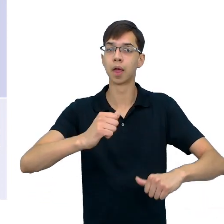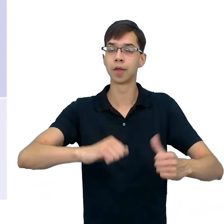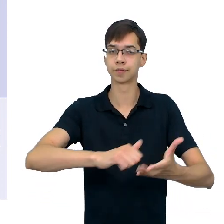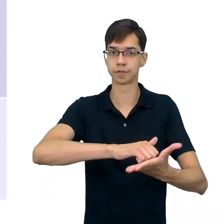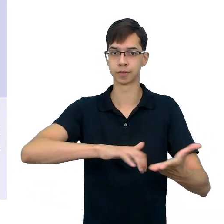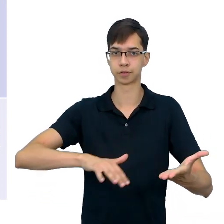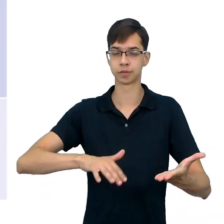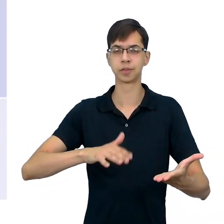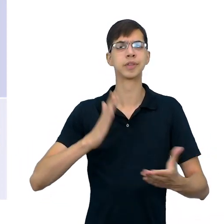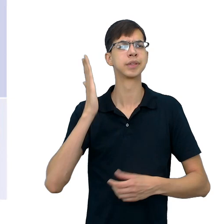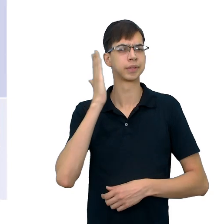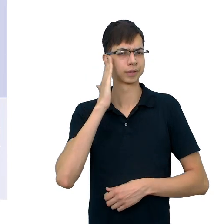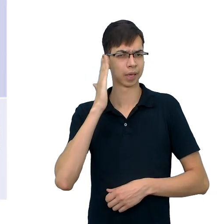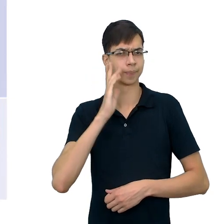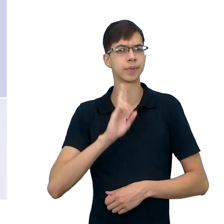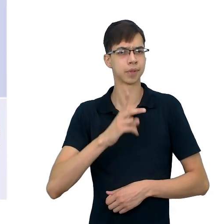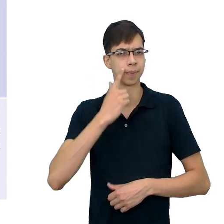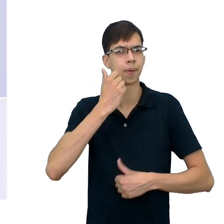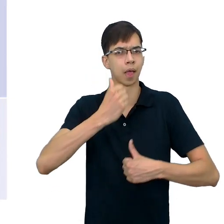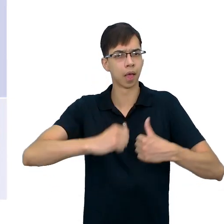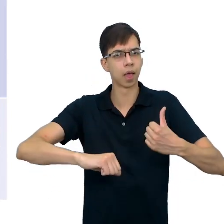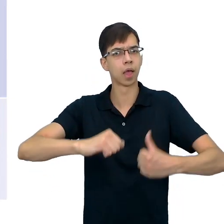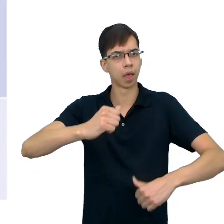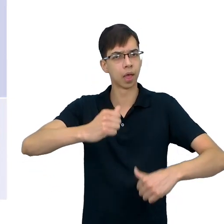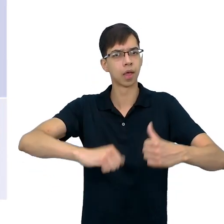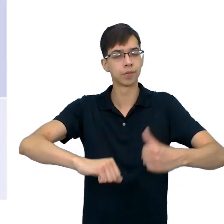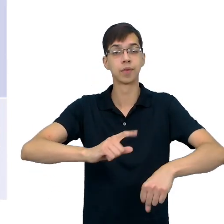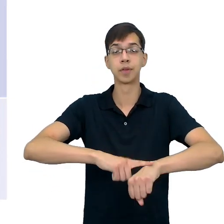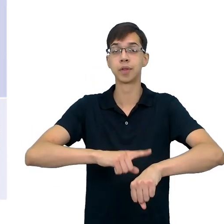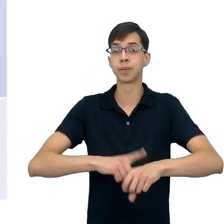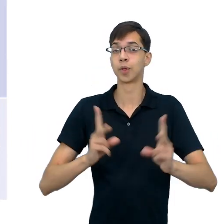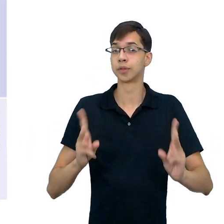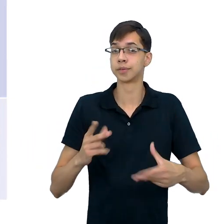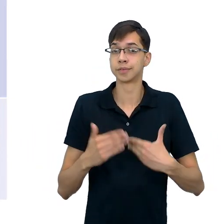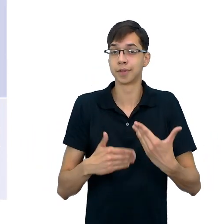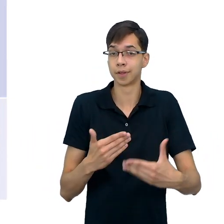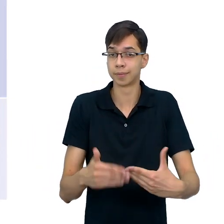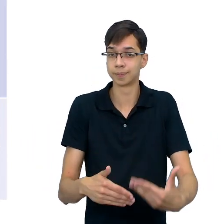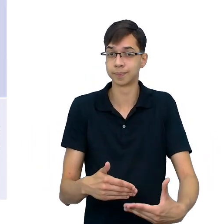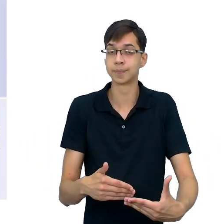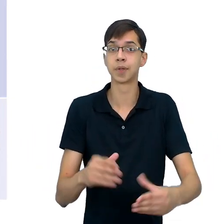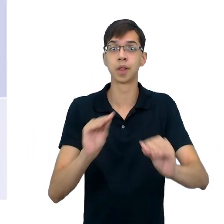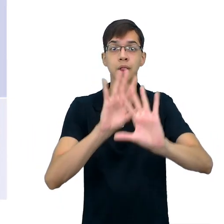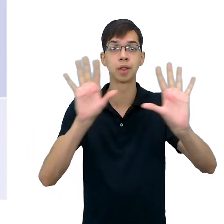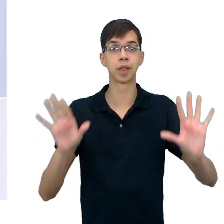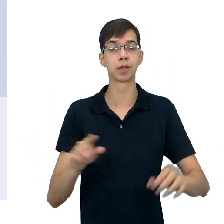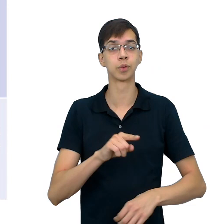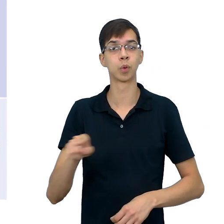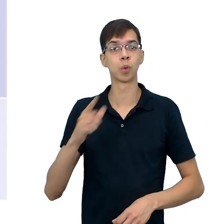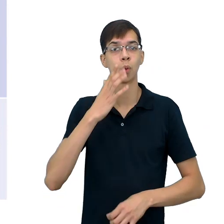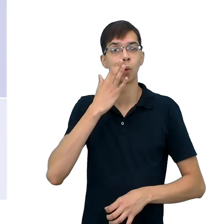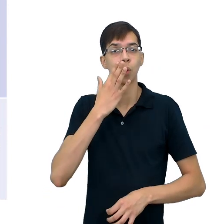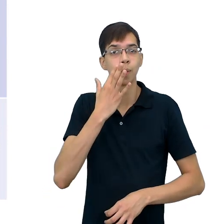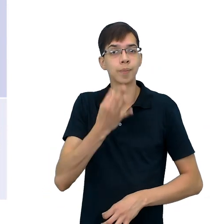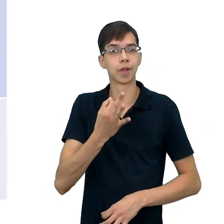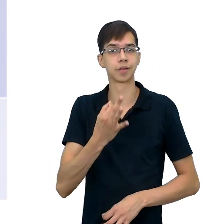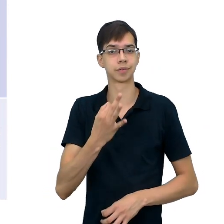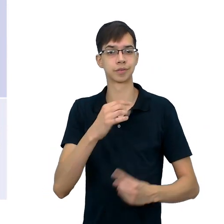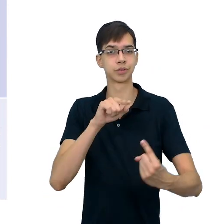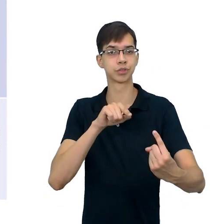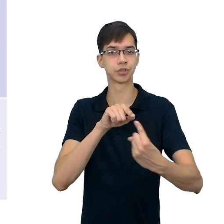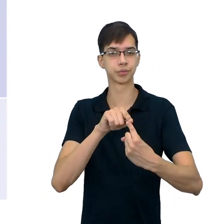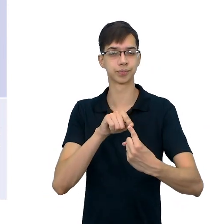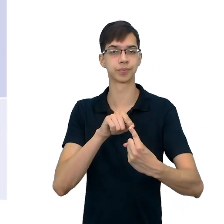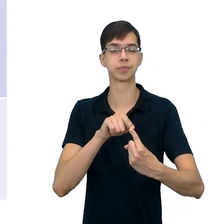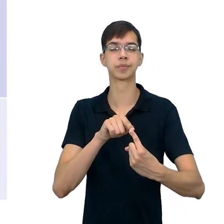todo momento, né? Então, essa avaliação de uma forma clara, fazer com que observem os objetivos, ela é muito